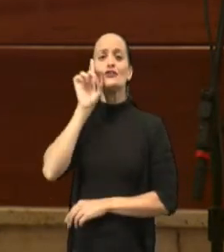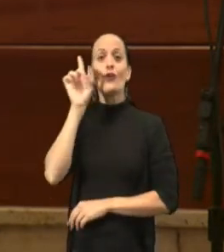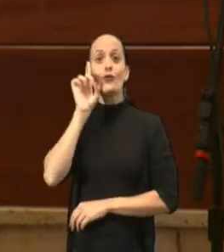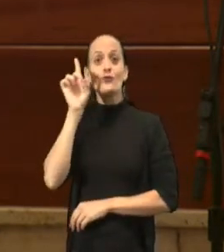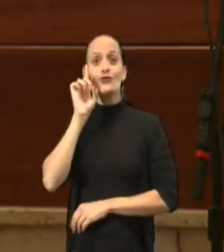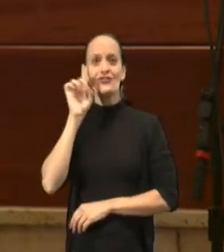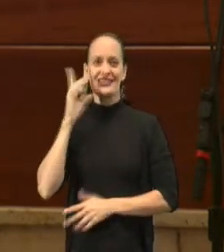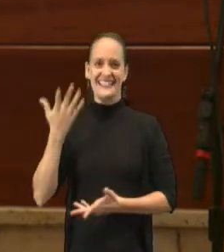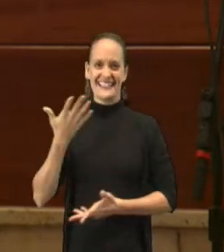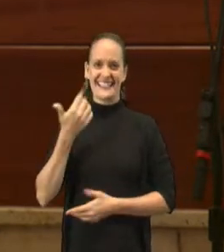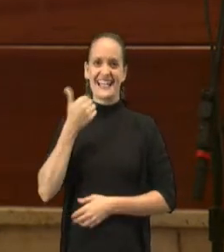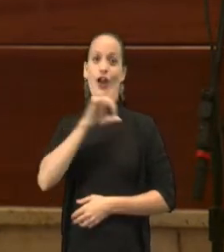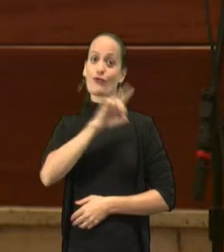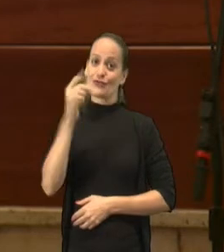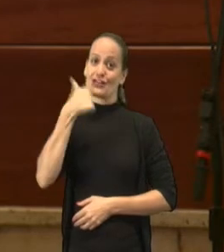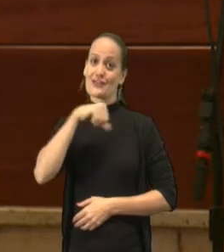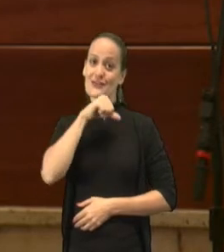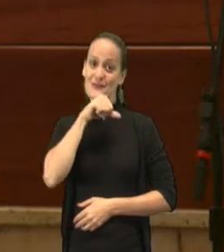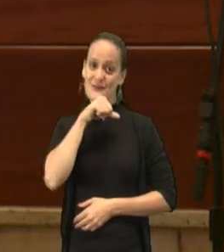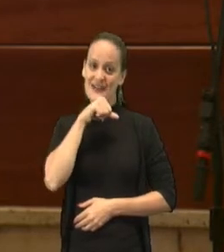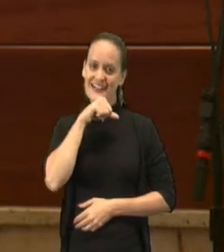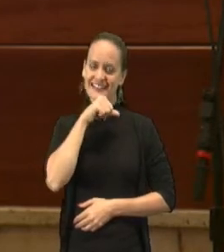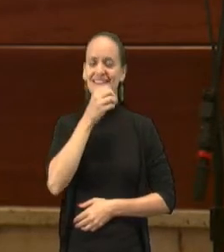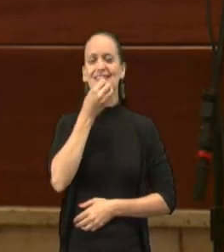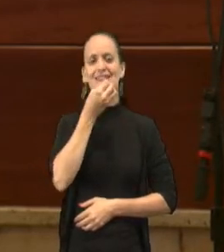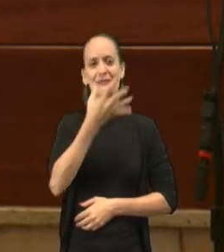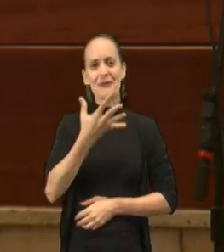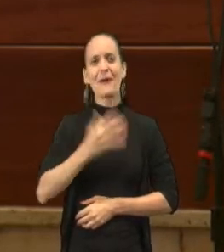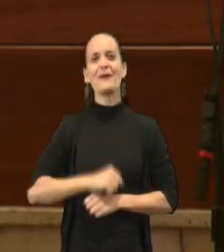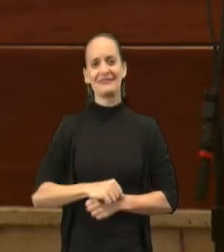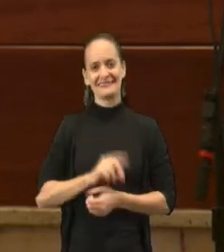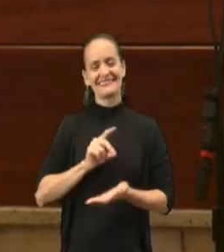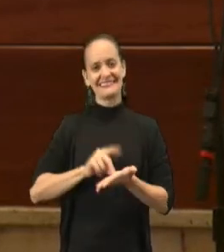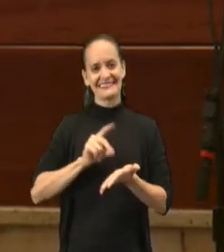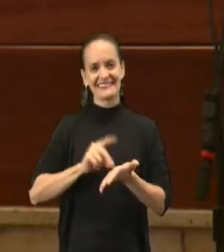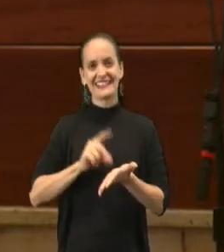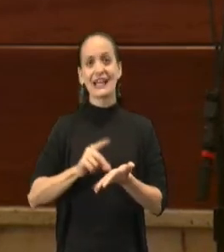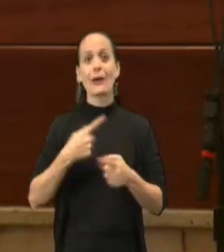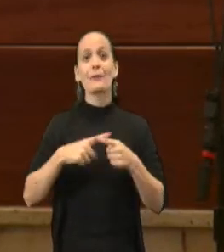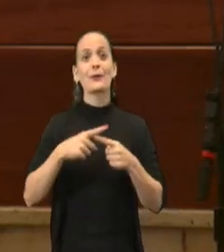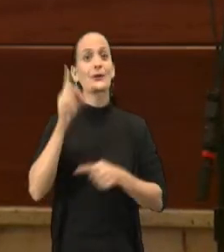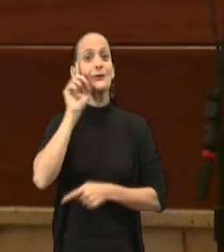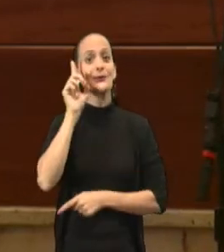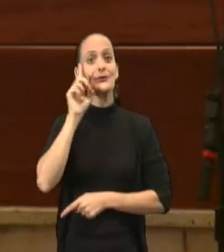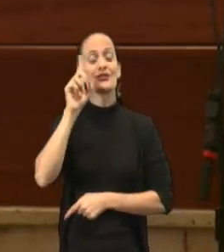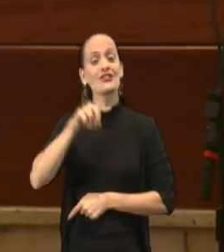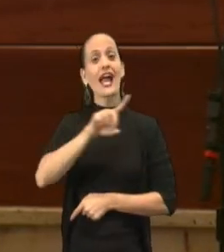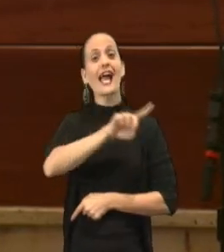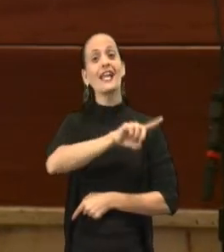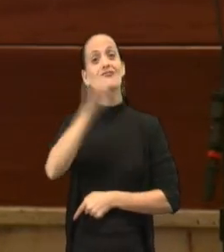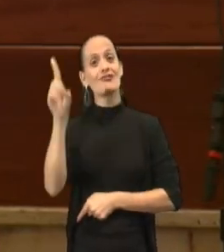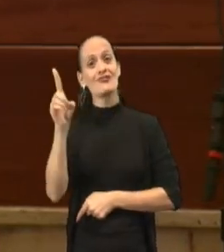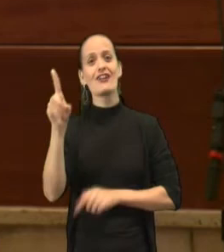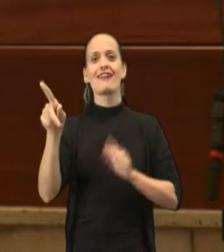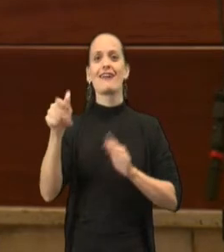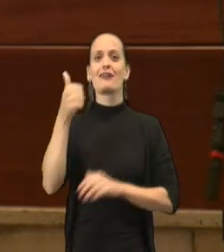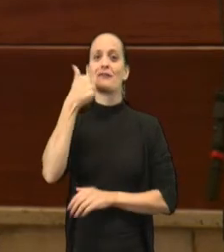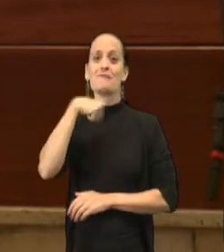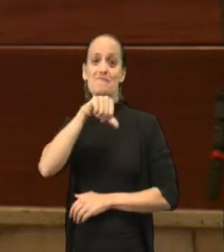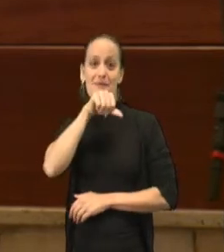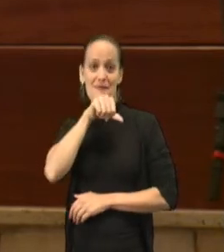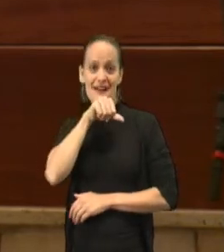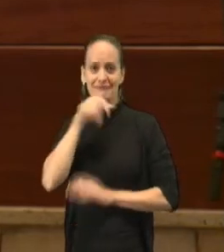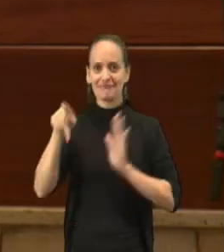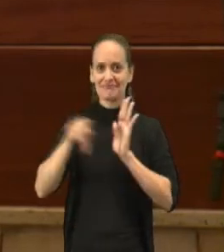dia. Graças a Deus por esta reflexão que nós fazemos a respeito da importância que estas mulheres, que